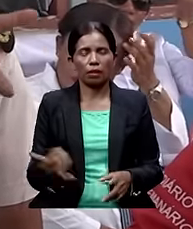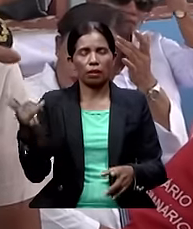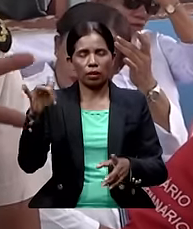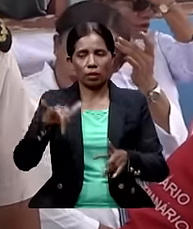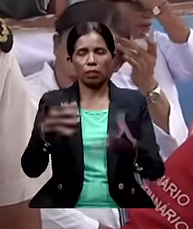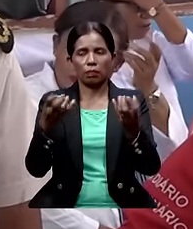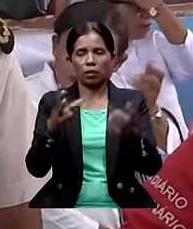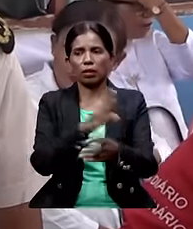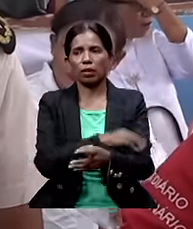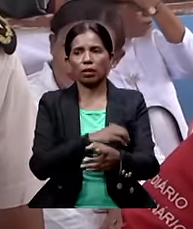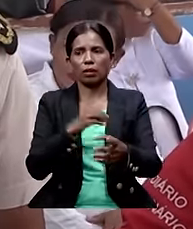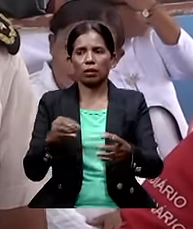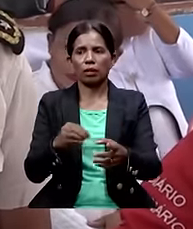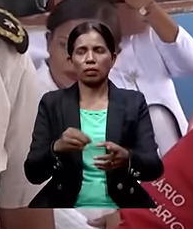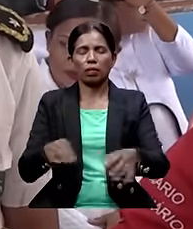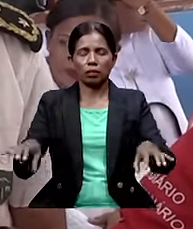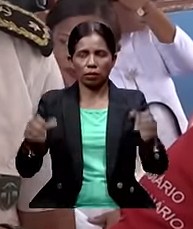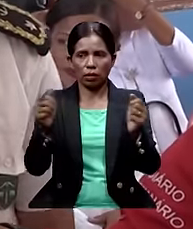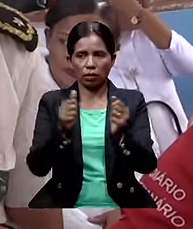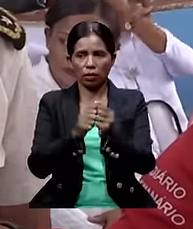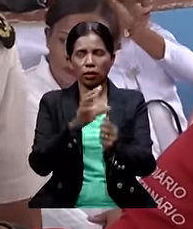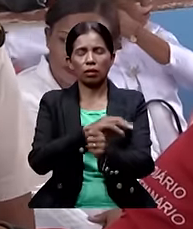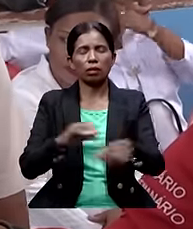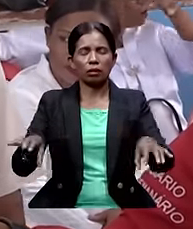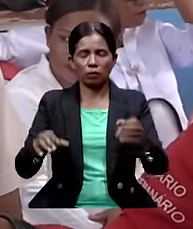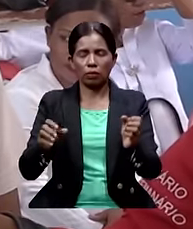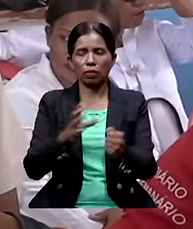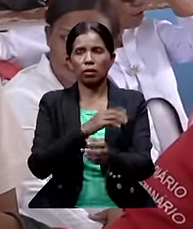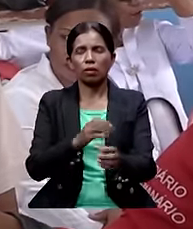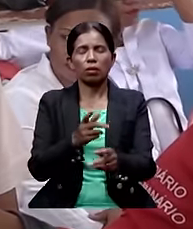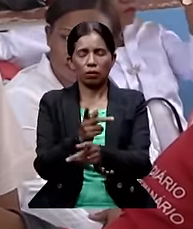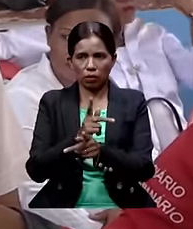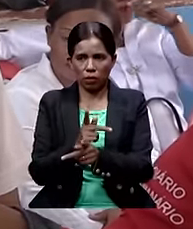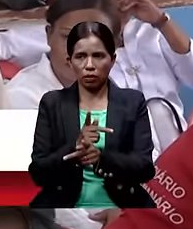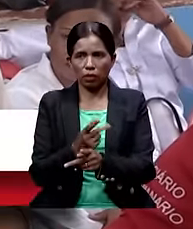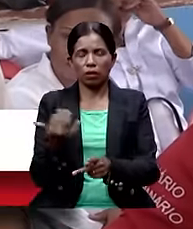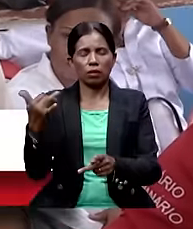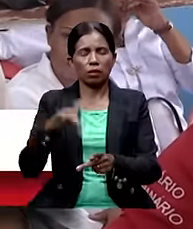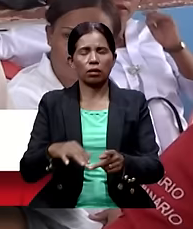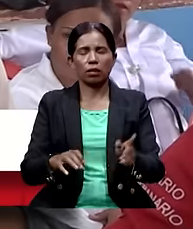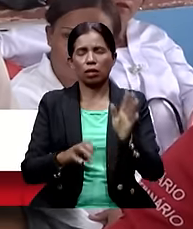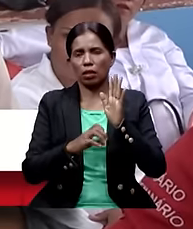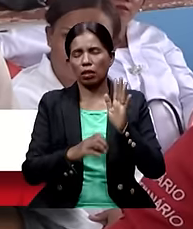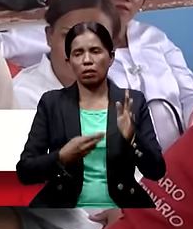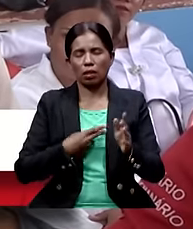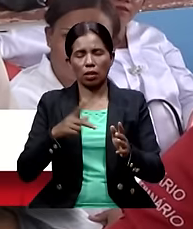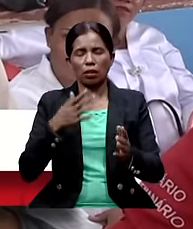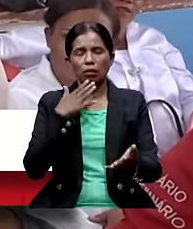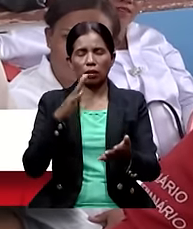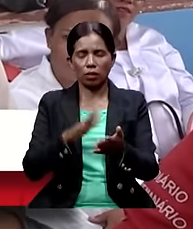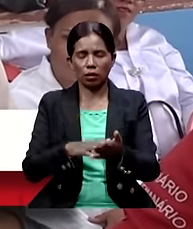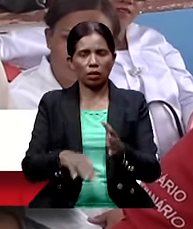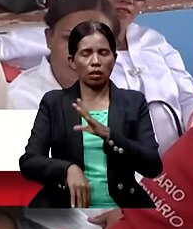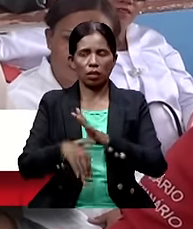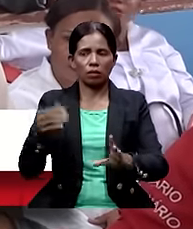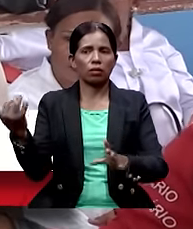com a CIA, regime de contrato ou regime voluntário, nebe cuidado. Se não comportamento lá, eu sei como é que está a e me arrepia bem a